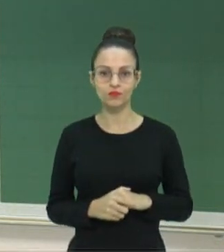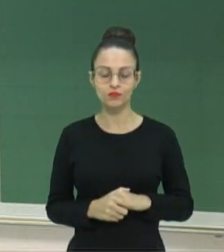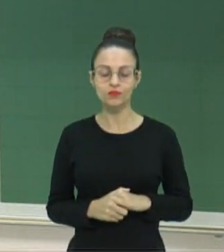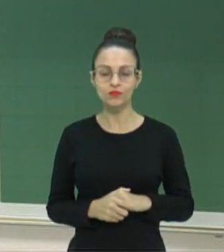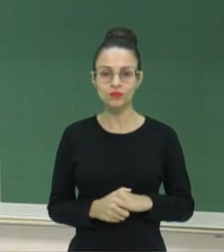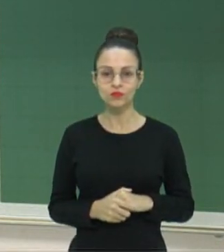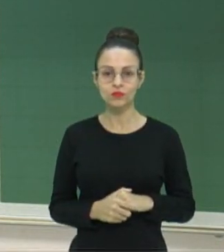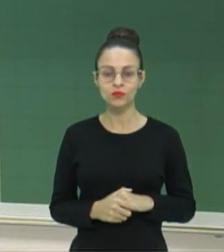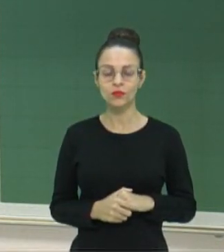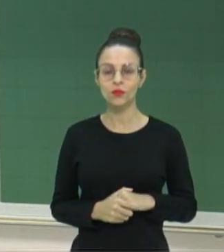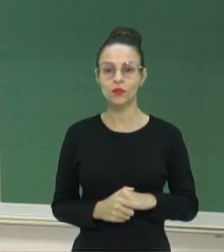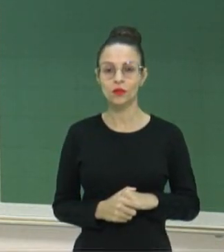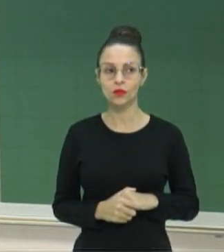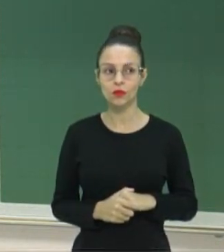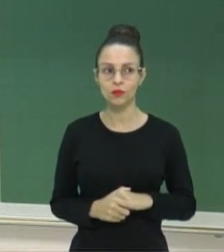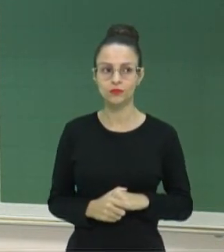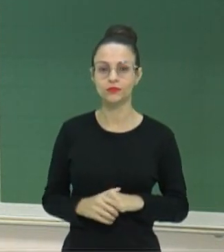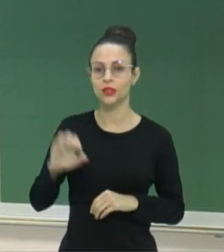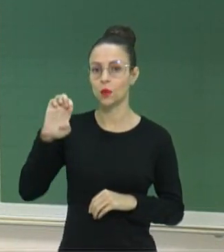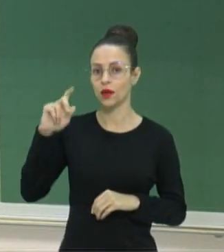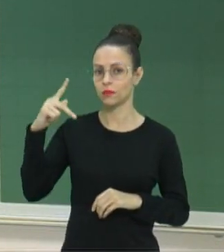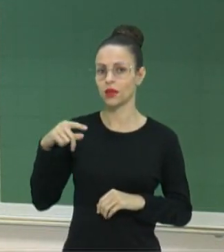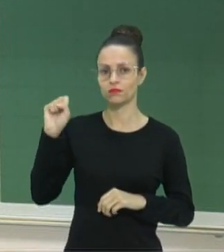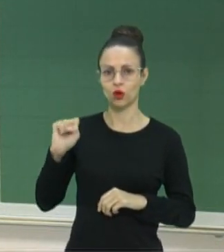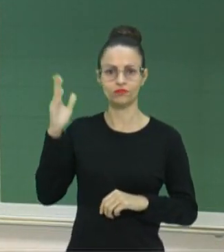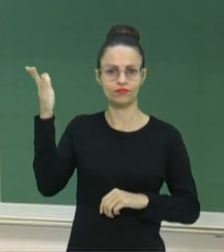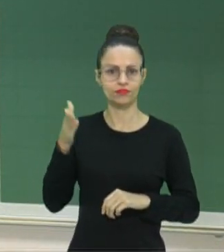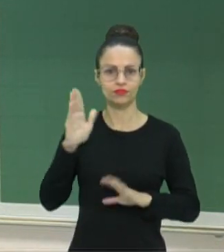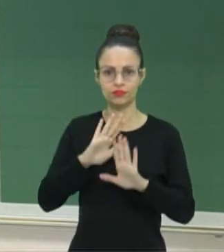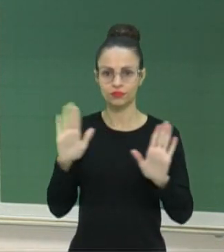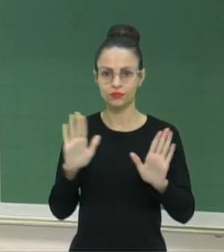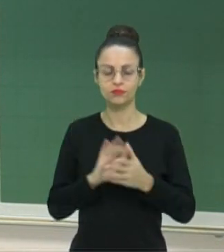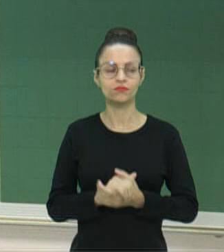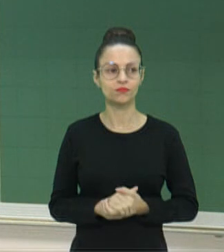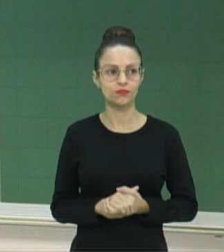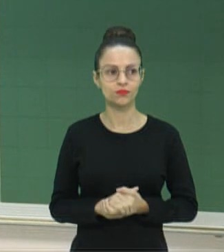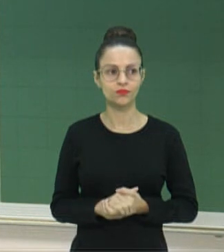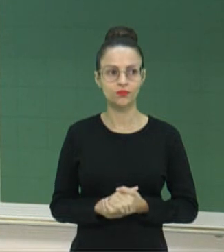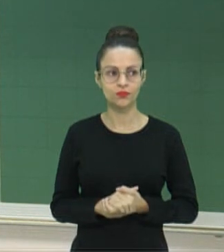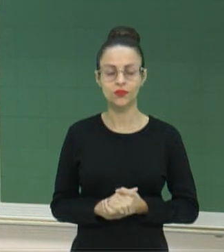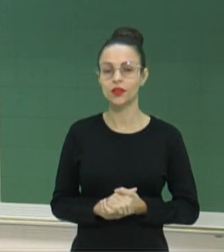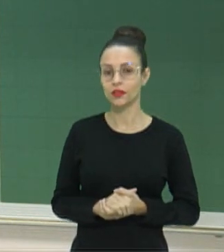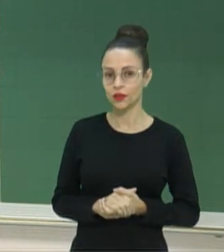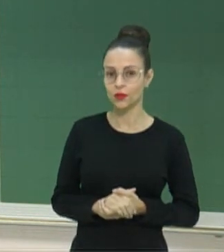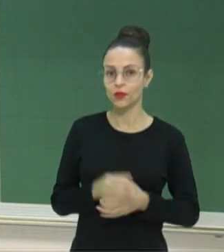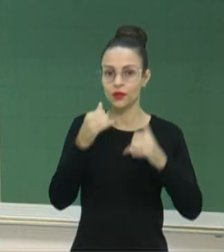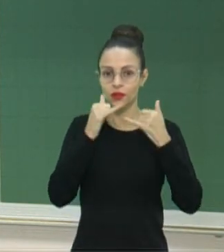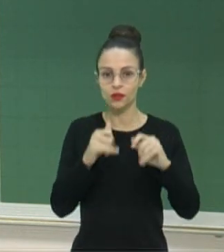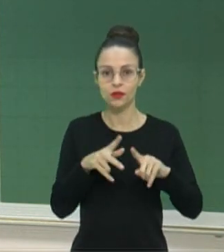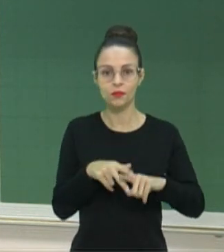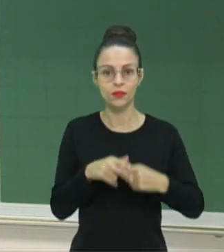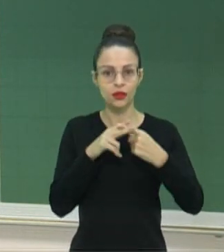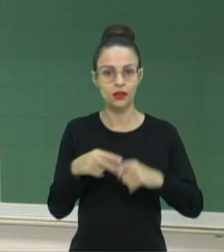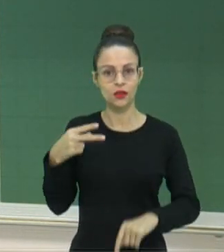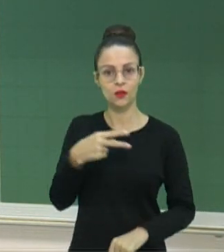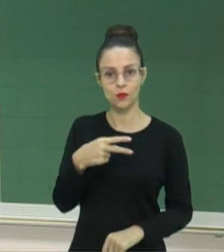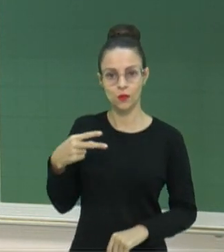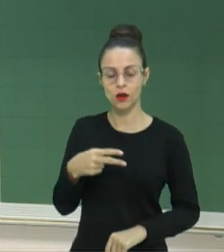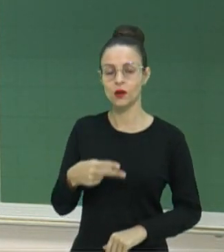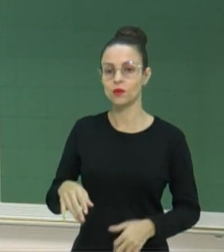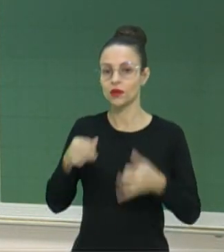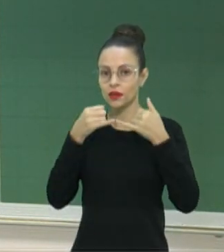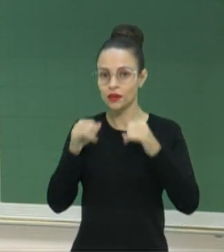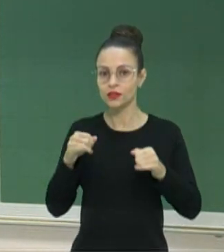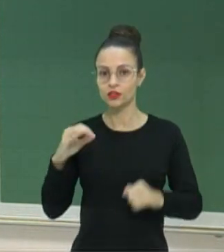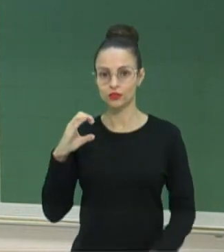posso eliminar essa parte aqui. Ou seja, eu posso dizer que a energia mecânica é igual a